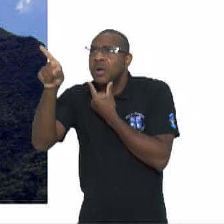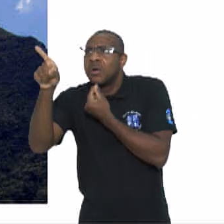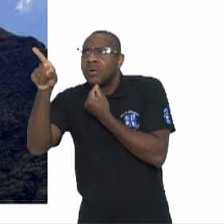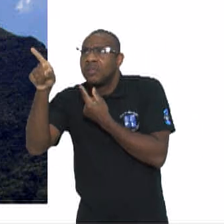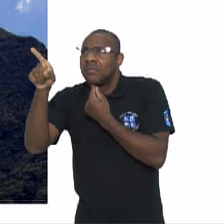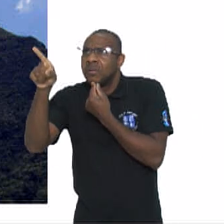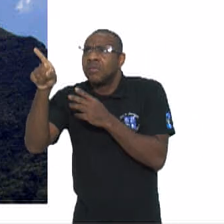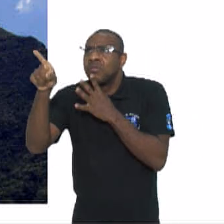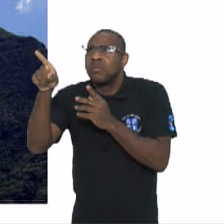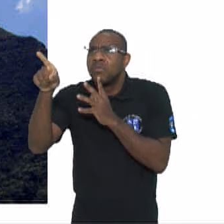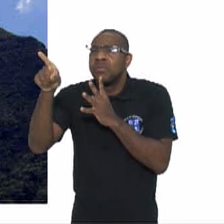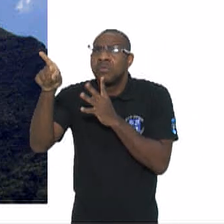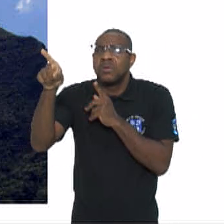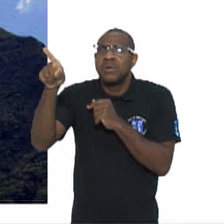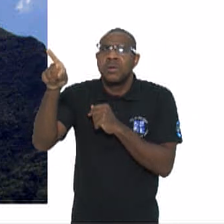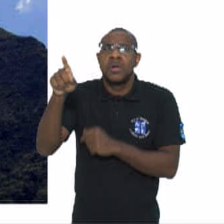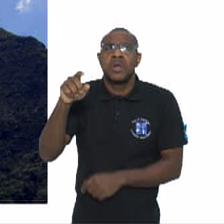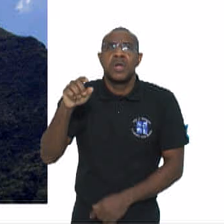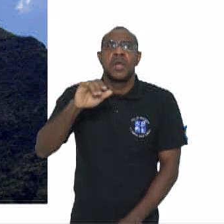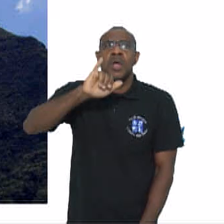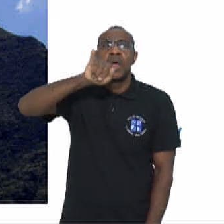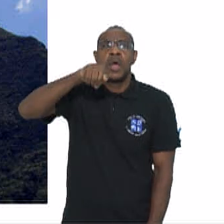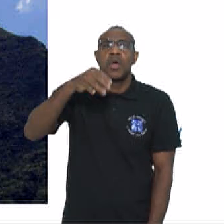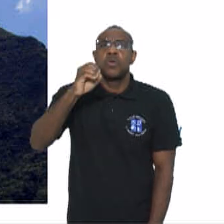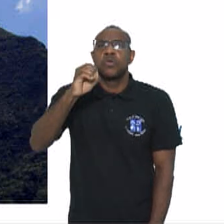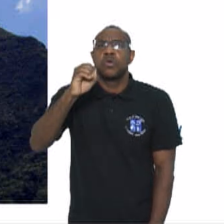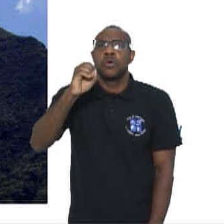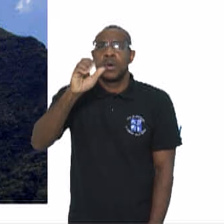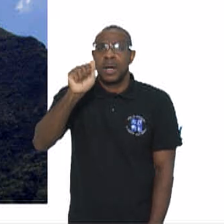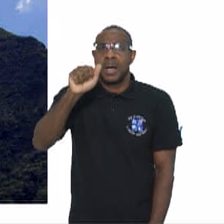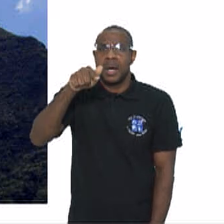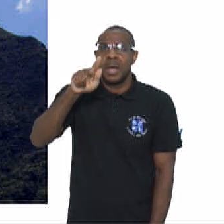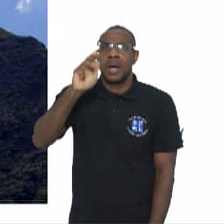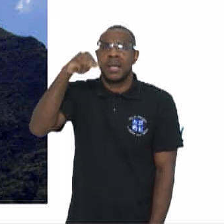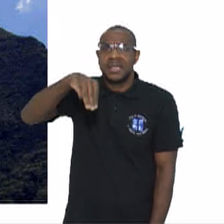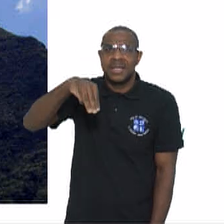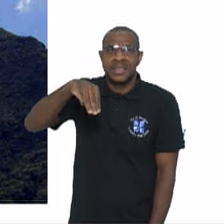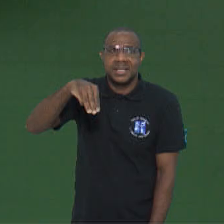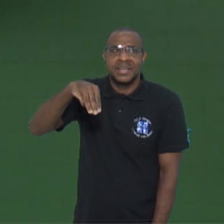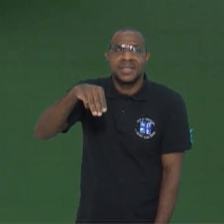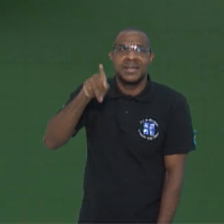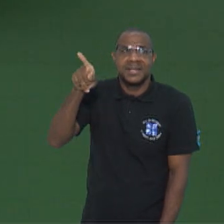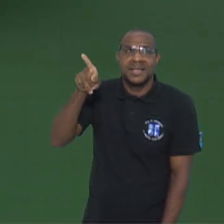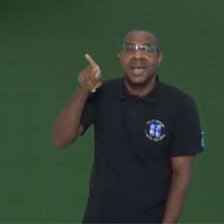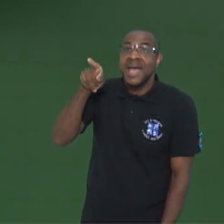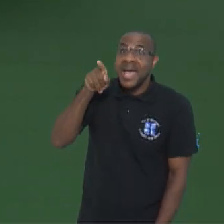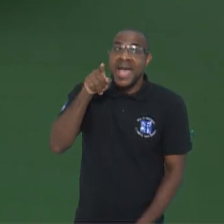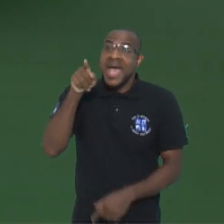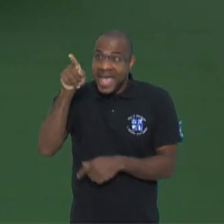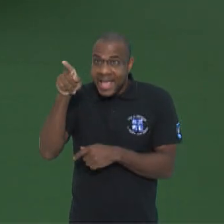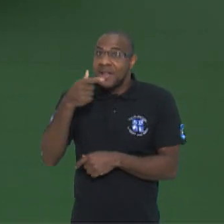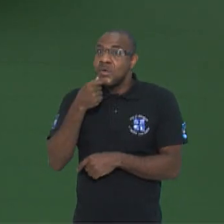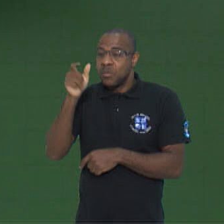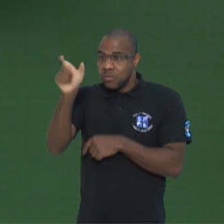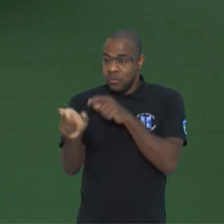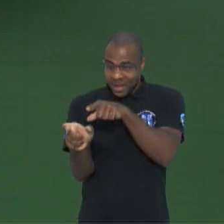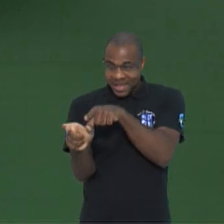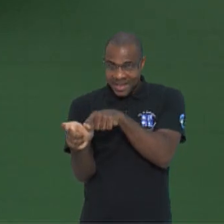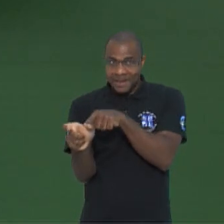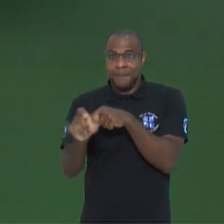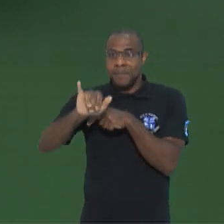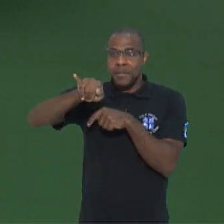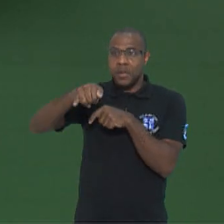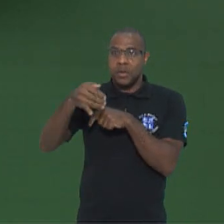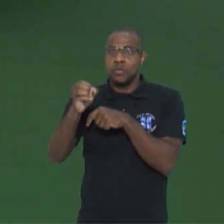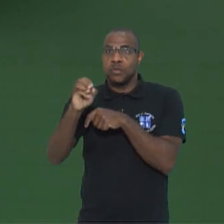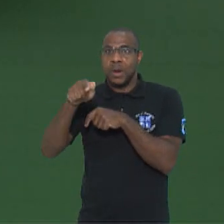aqui, chamado de Joaquim Olimpo Carmeliano de Miranda. Ele e mais alguns montanhistas que faziam